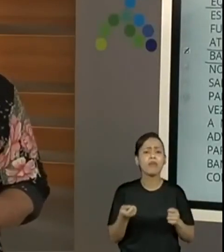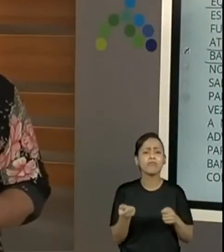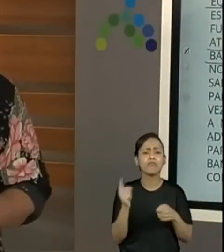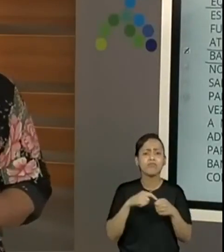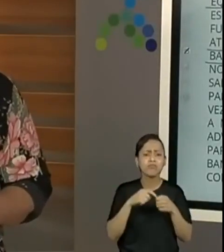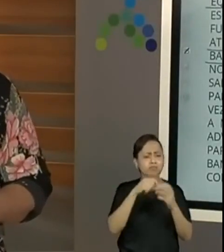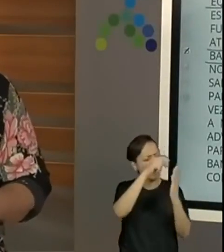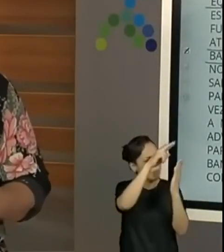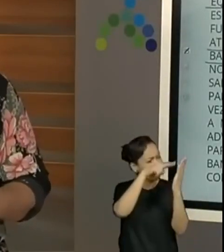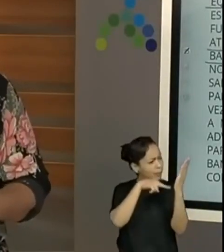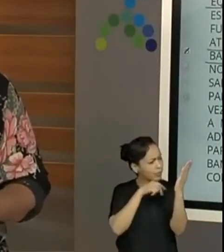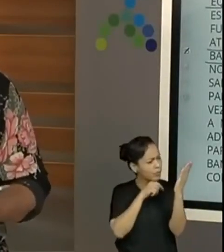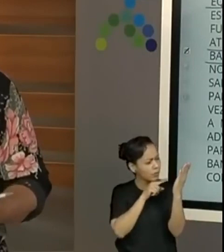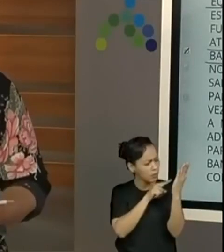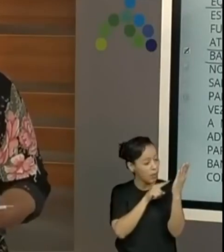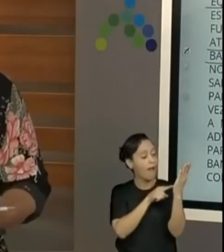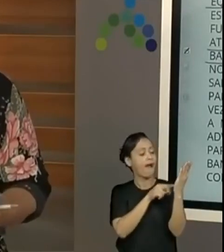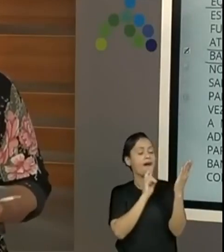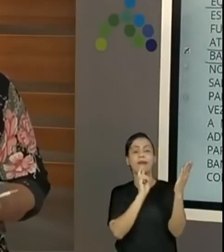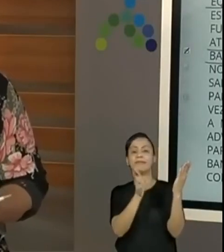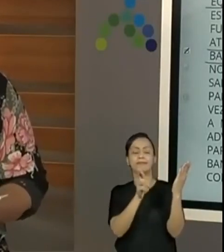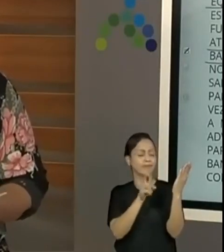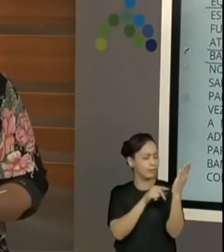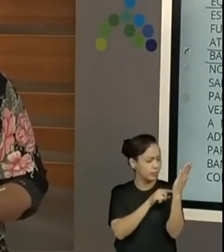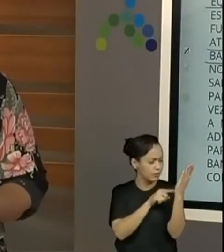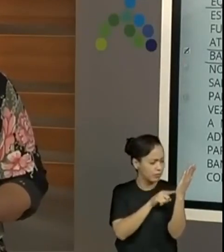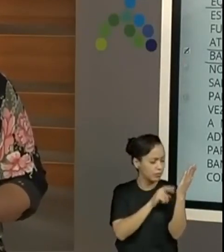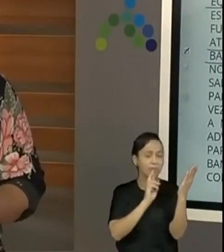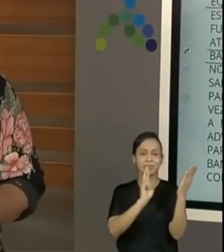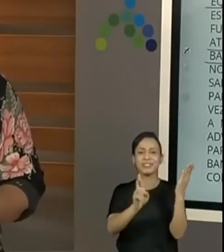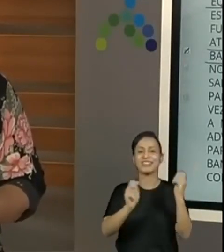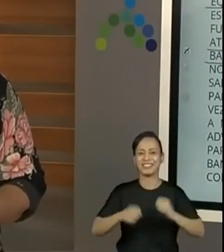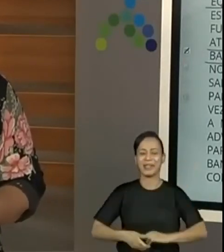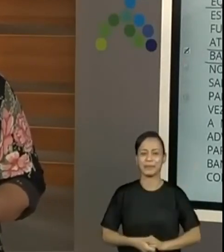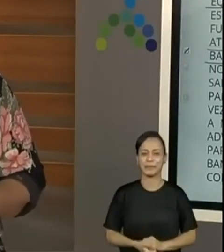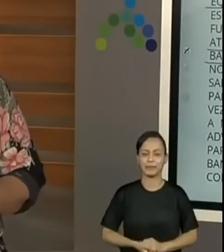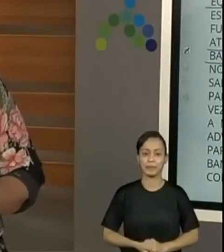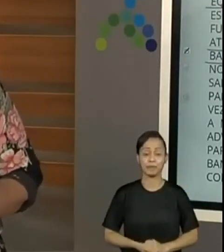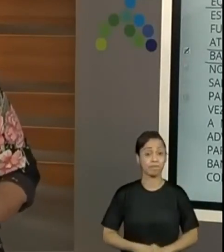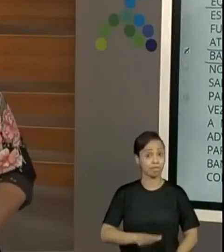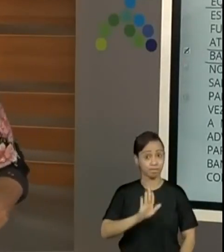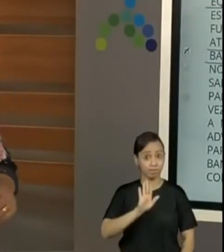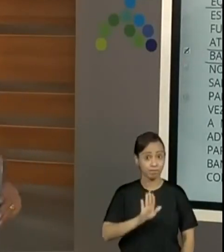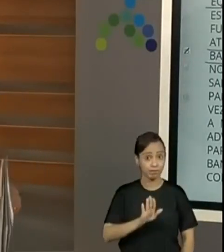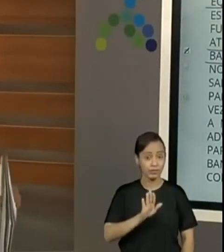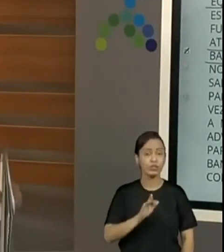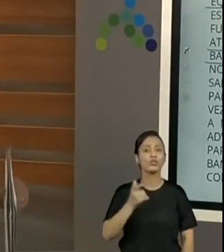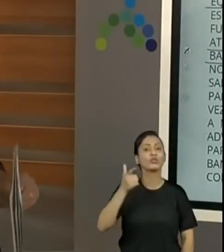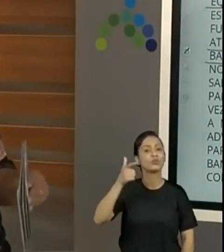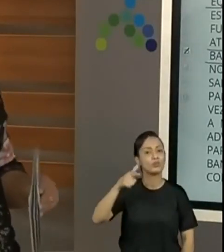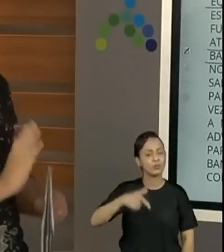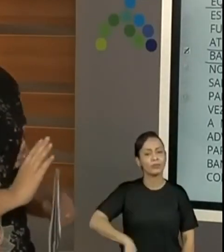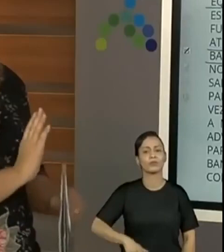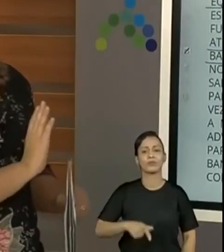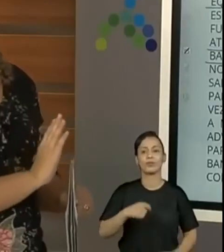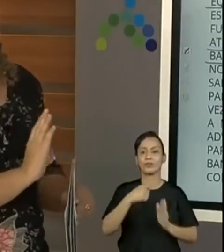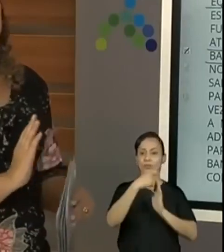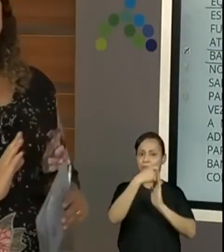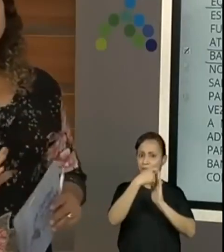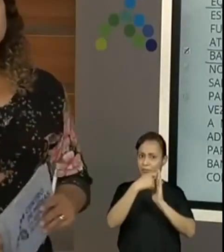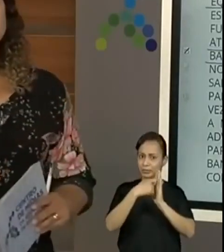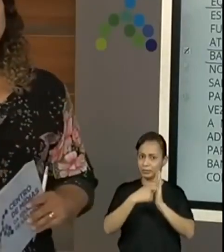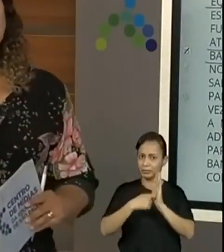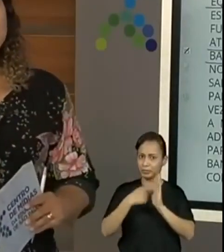no texto e achar estas questões. Agora, olhando novamente para essa parte do